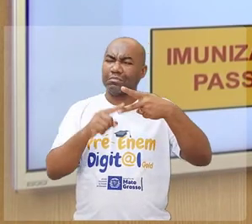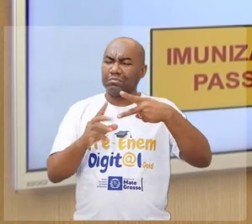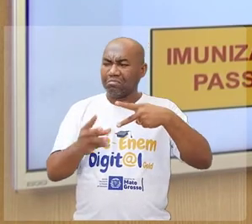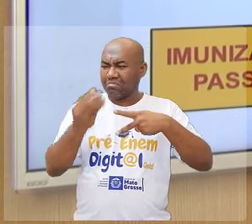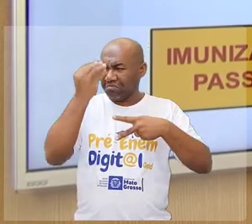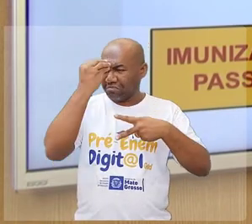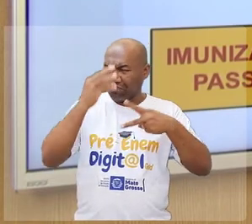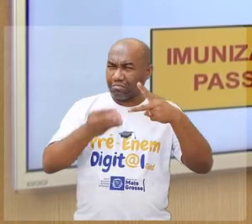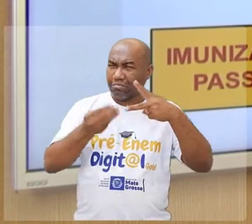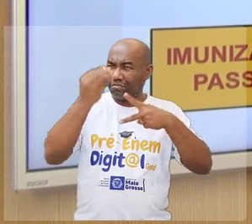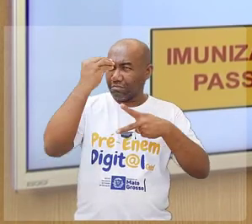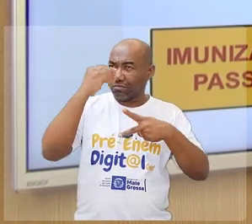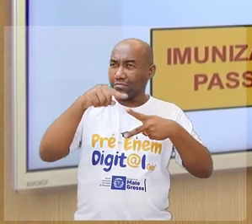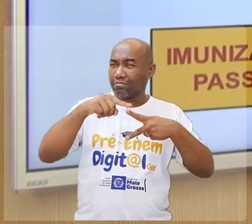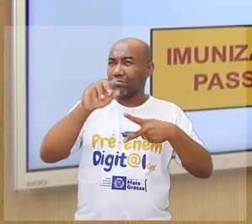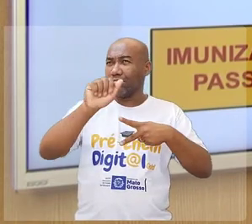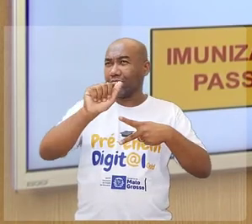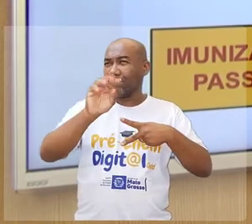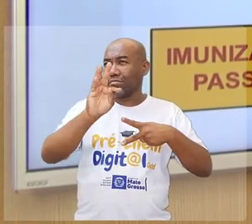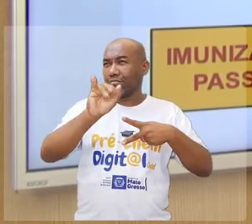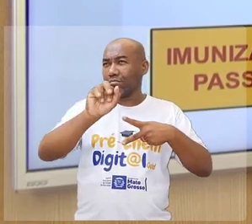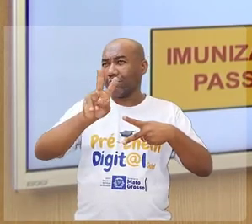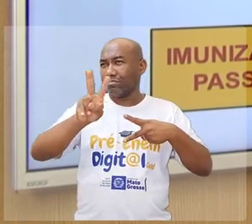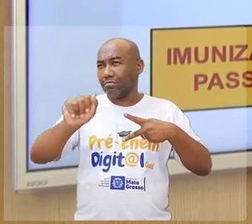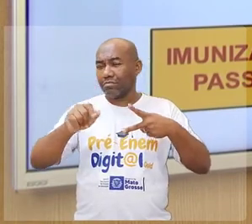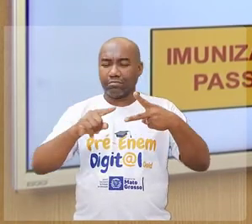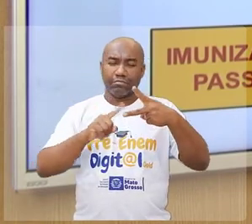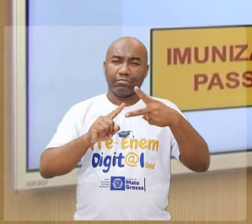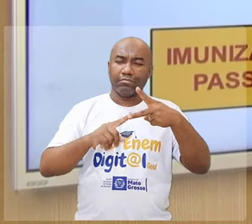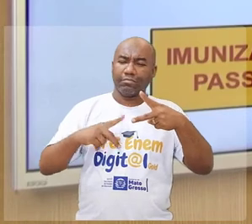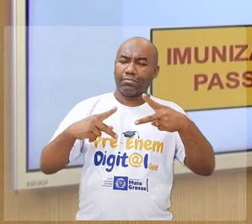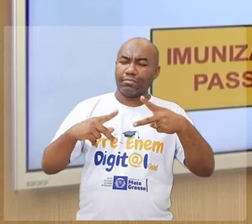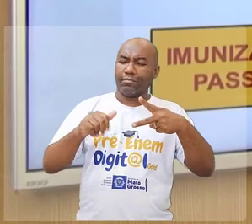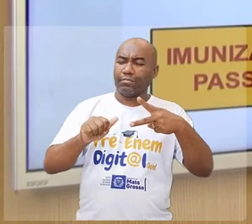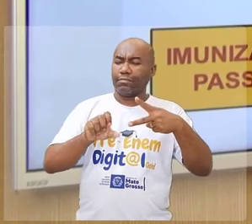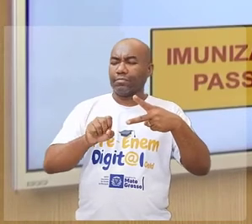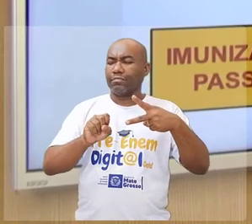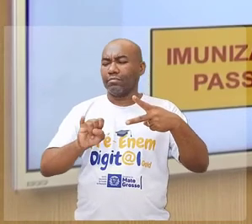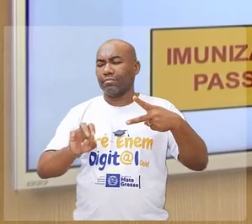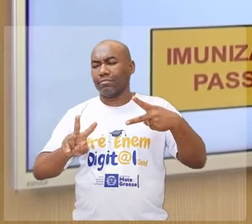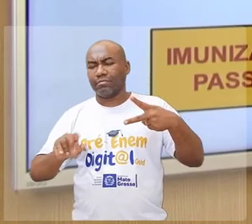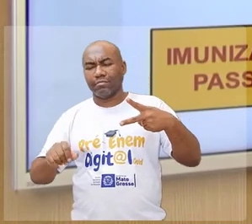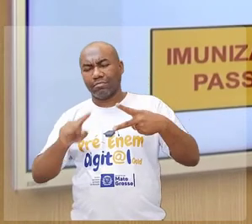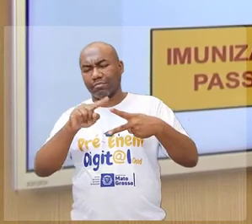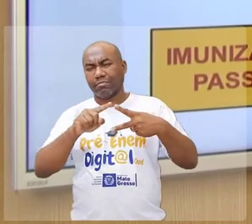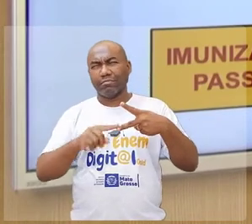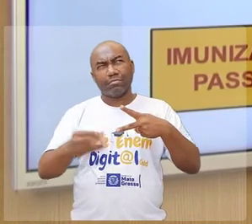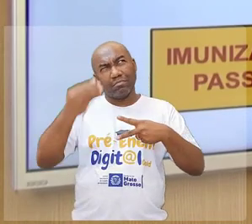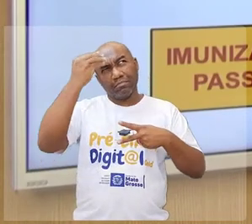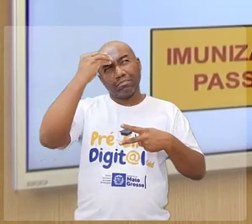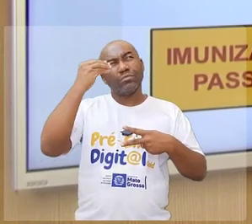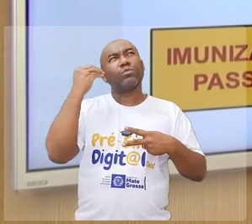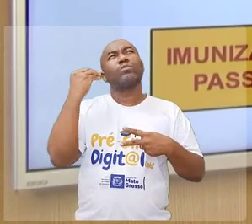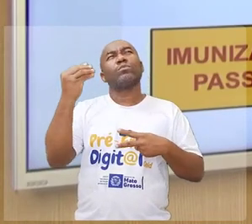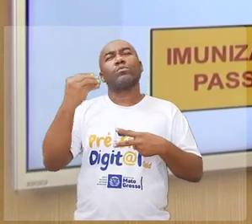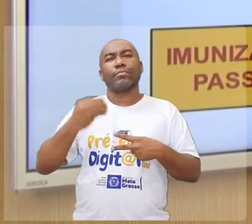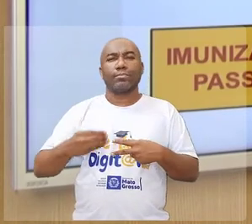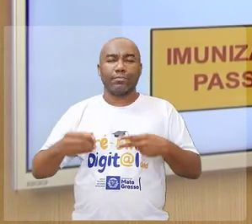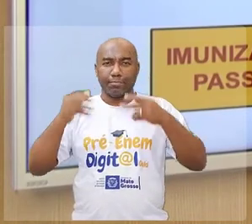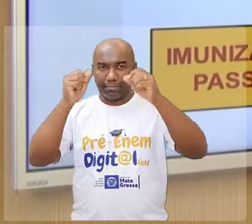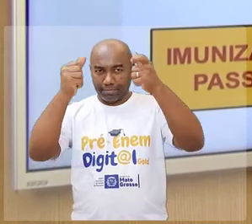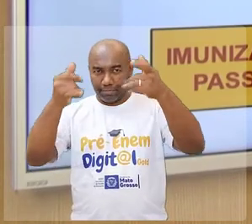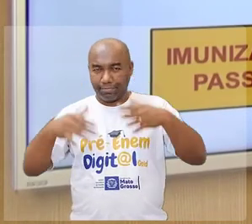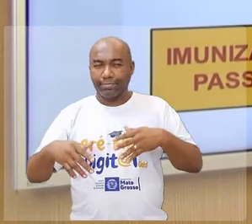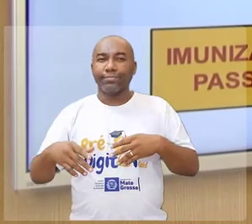útil no meu dia a dia? Vou fazer uma pergunta para você que está aí me assistindo agora. Você já teve